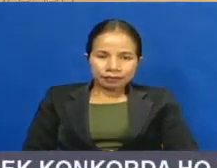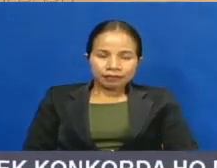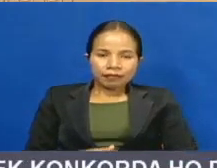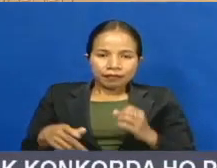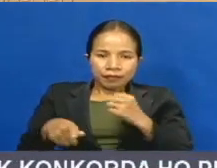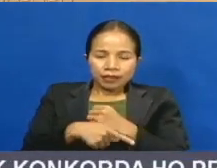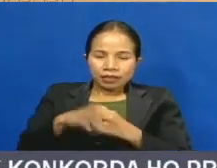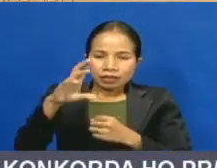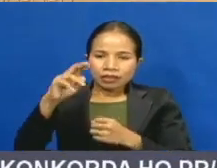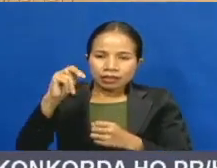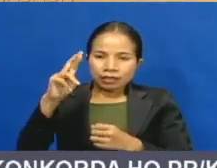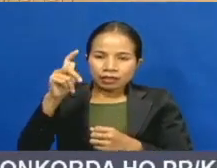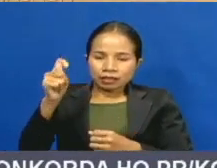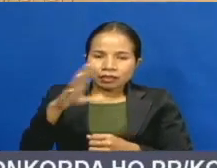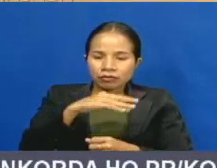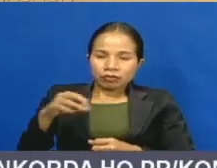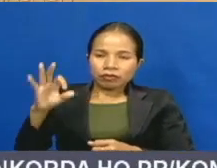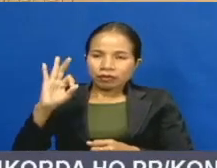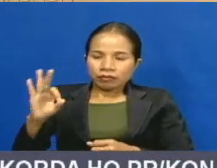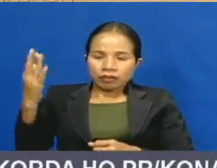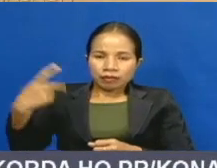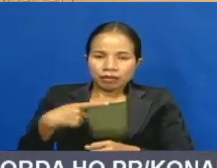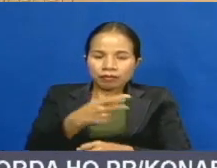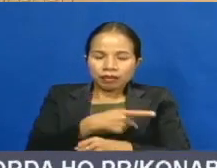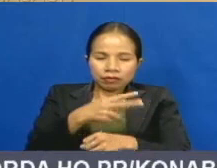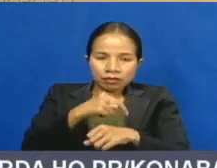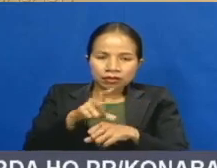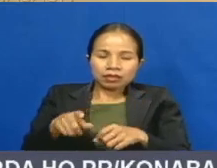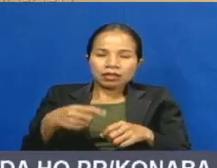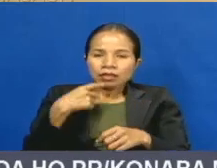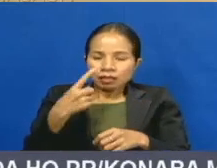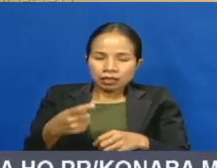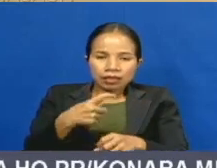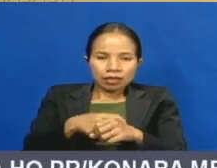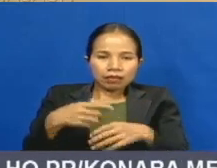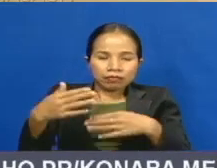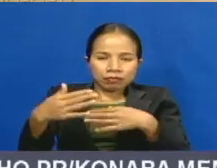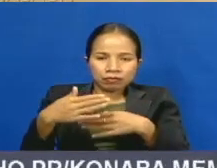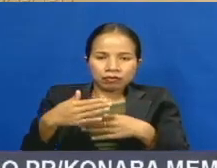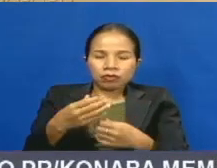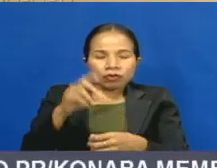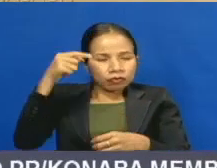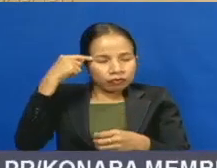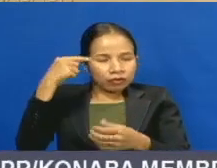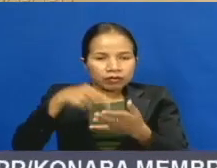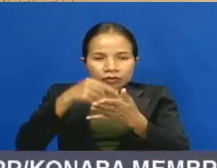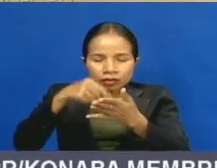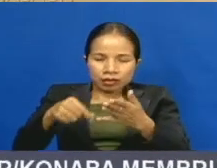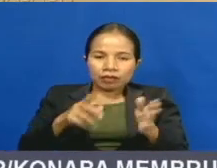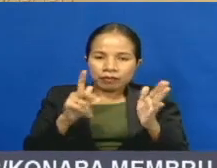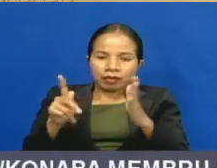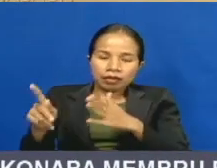Bancada CN Eritino Fritiling e o Parlamento Nacional considera tempoona governo reajusta plano estratégico